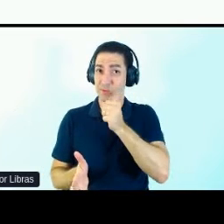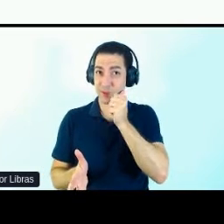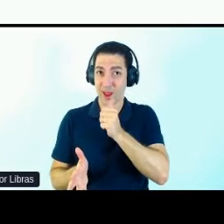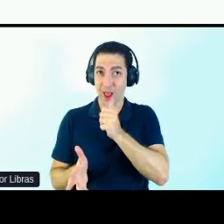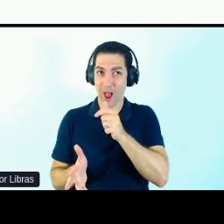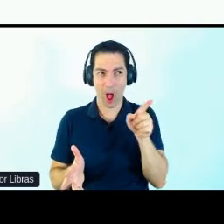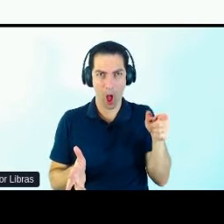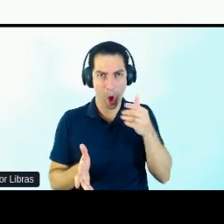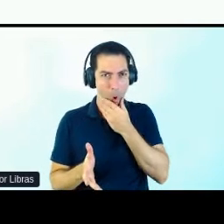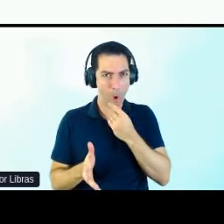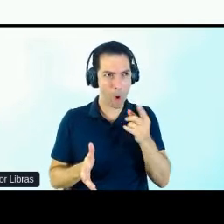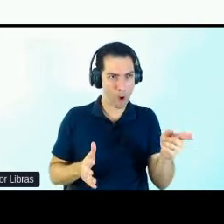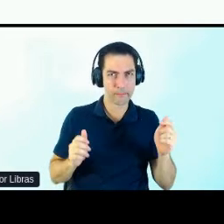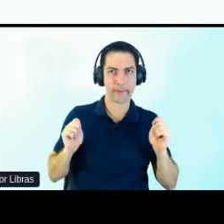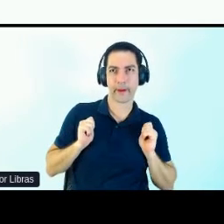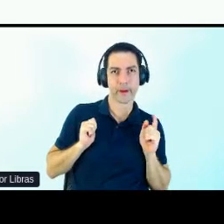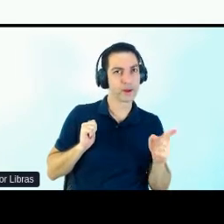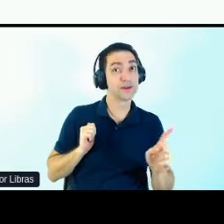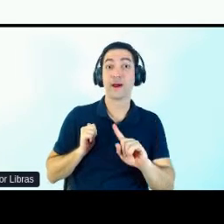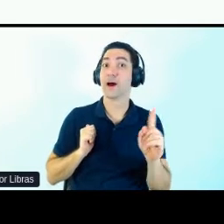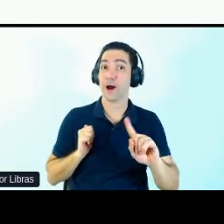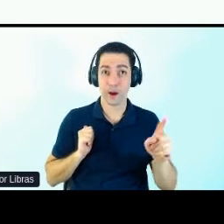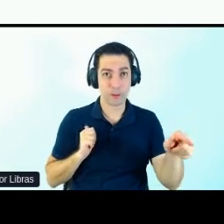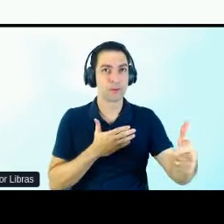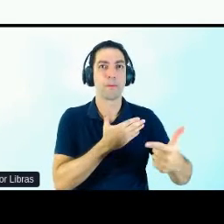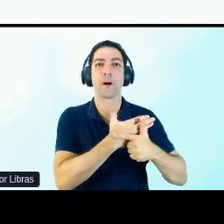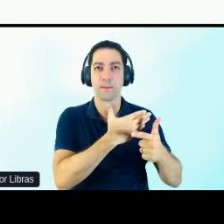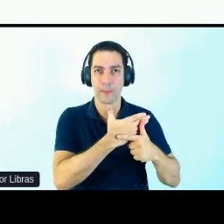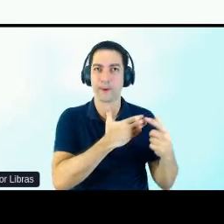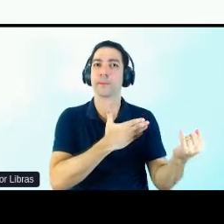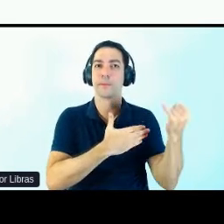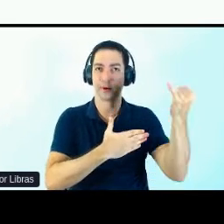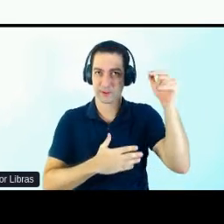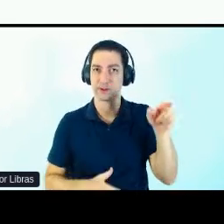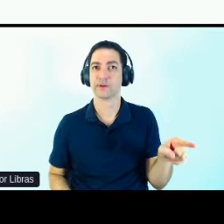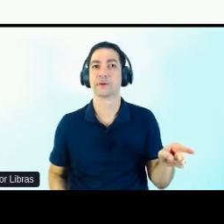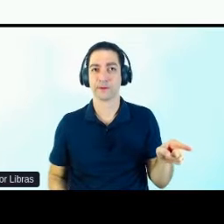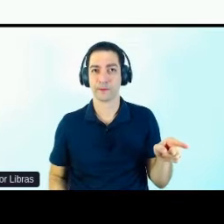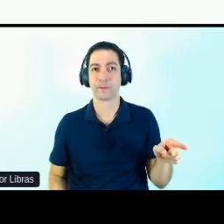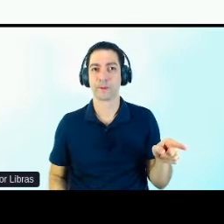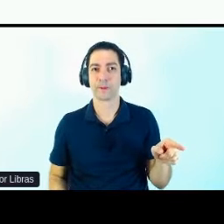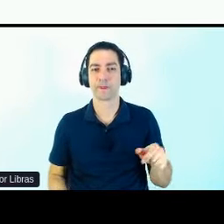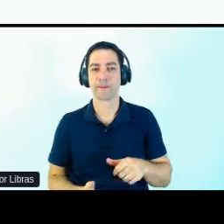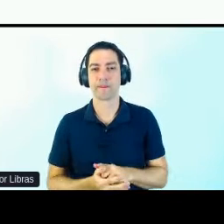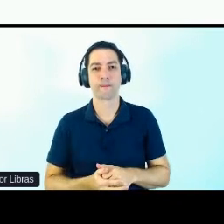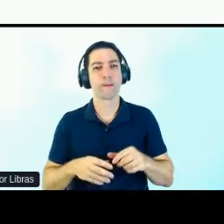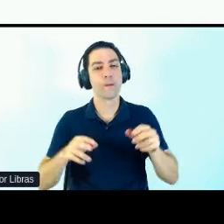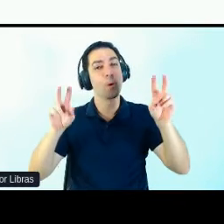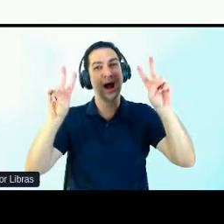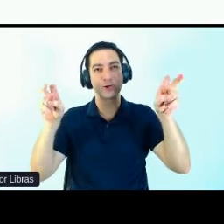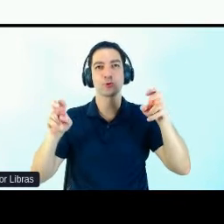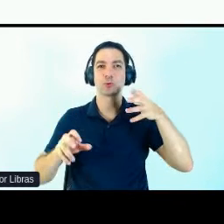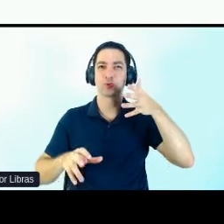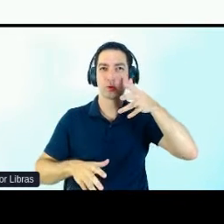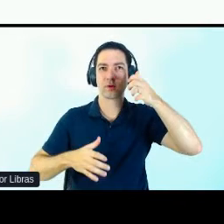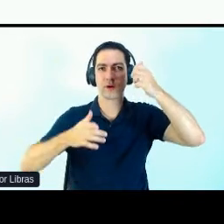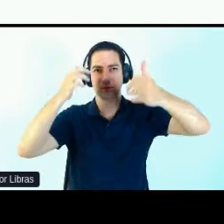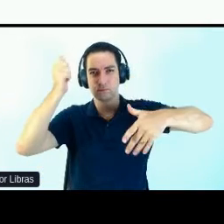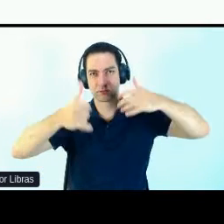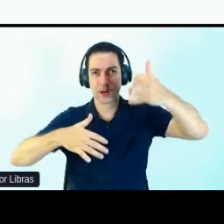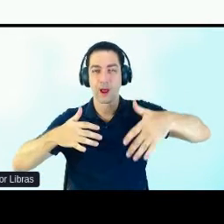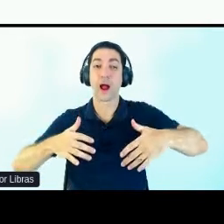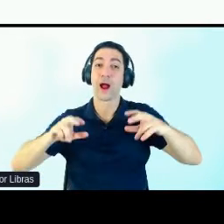A gente pede também, pelo assunto que a gente vai falar, que talvez seja um pouco polêmico, a gente pede respeito acima de